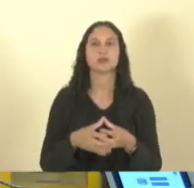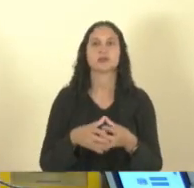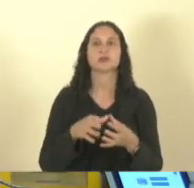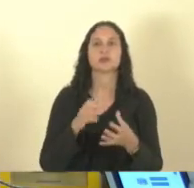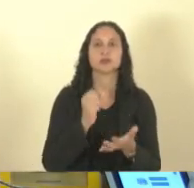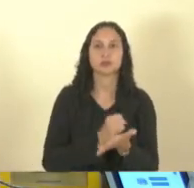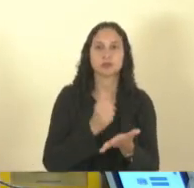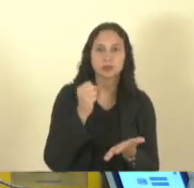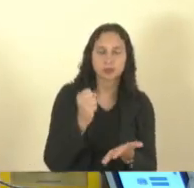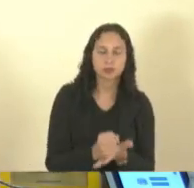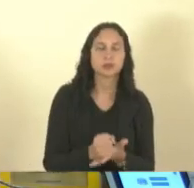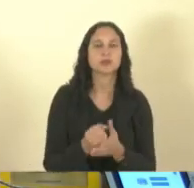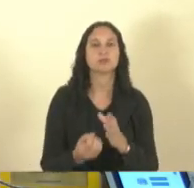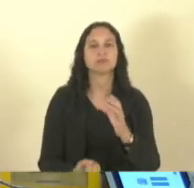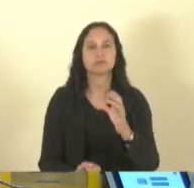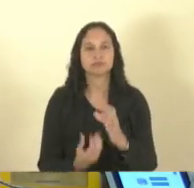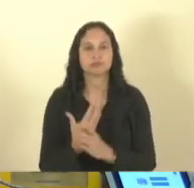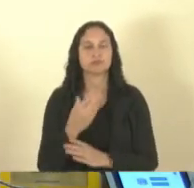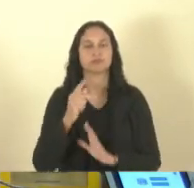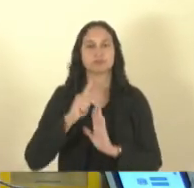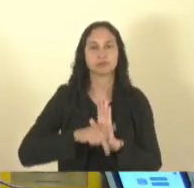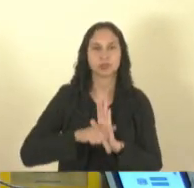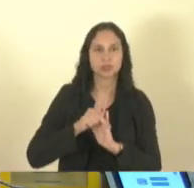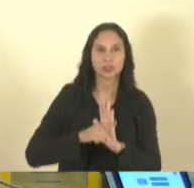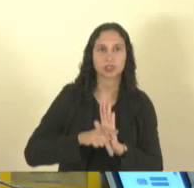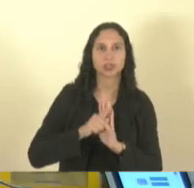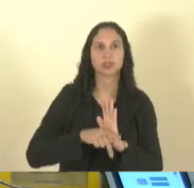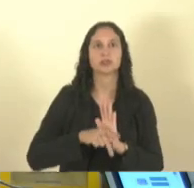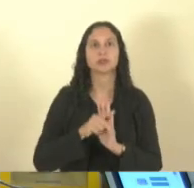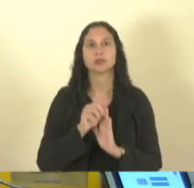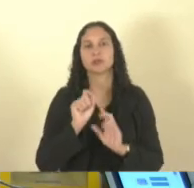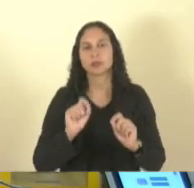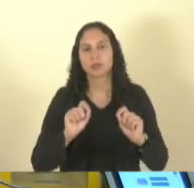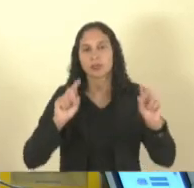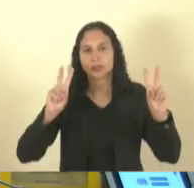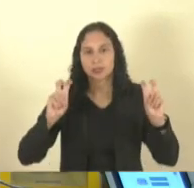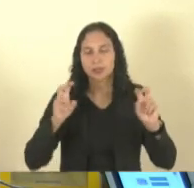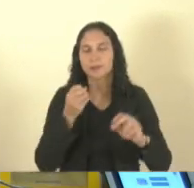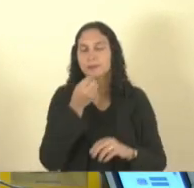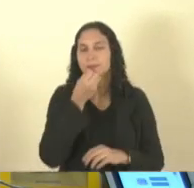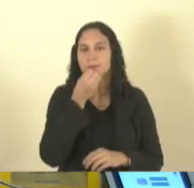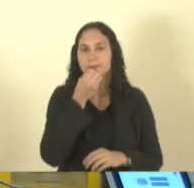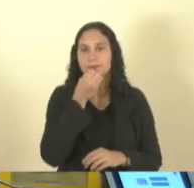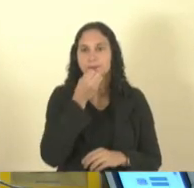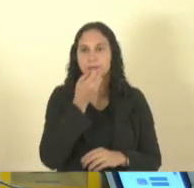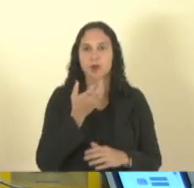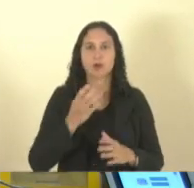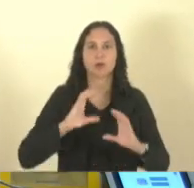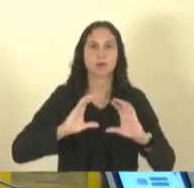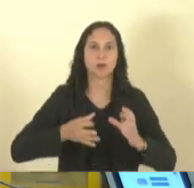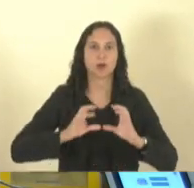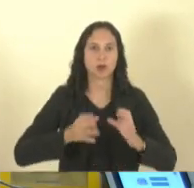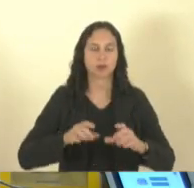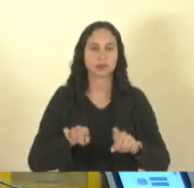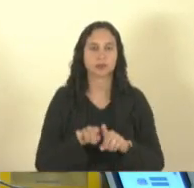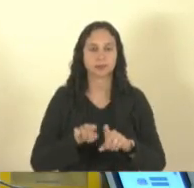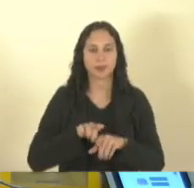e obras durante a implantação dos projetos Campo Bom de Bola e Praça Saudável.